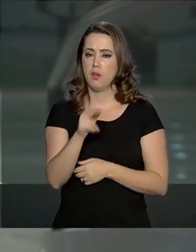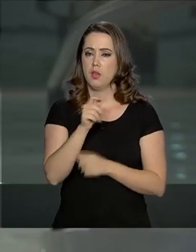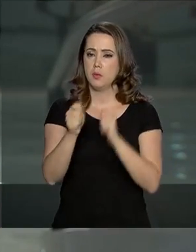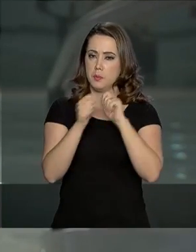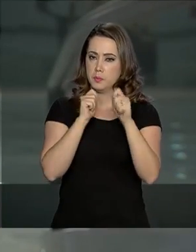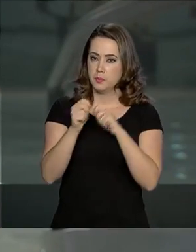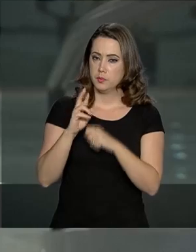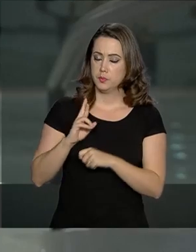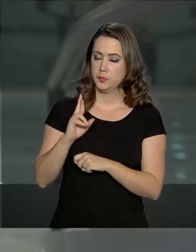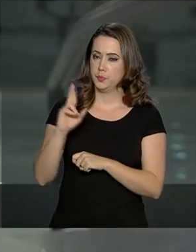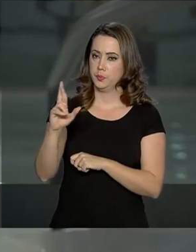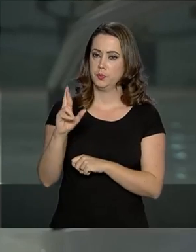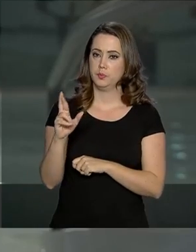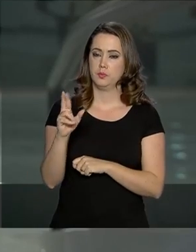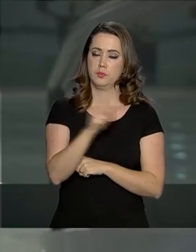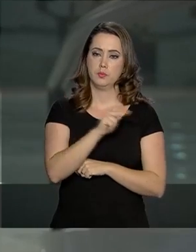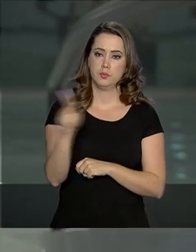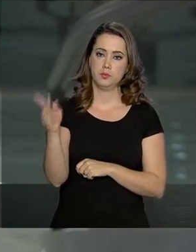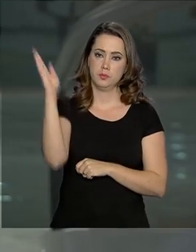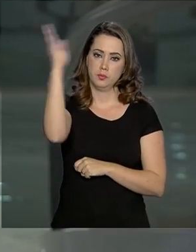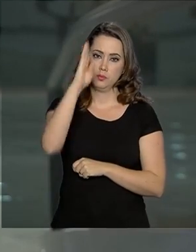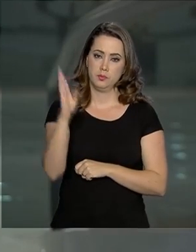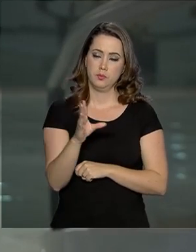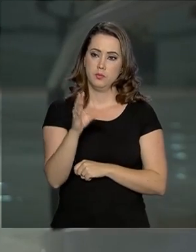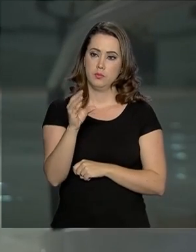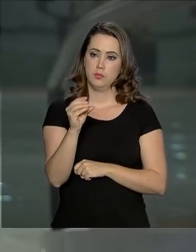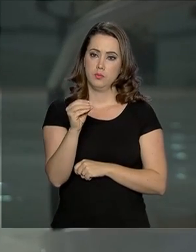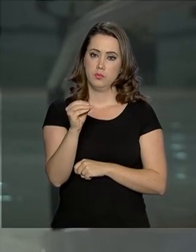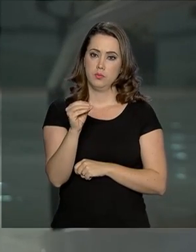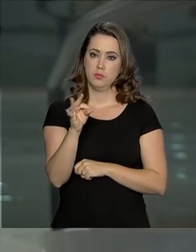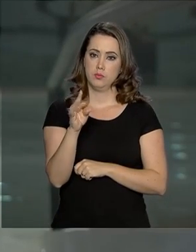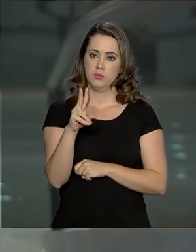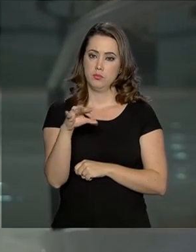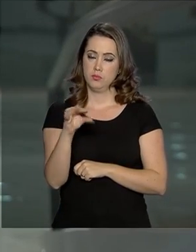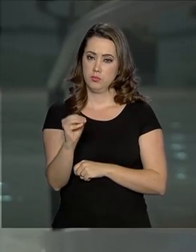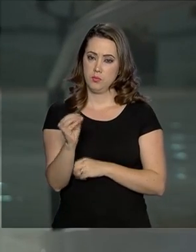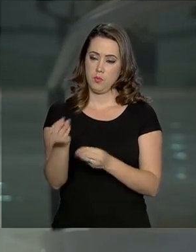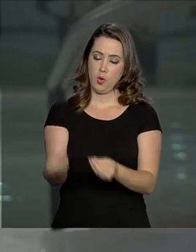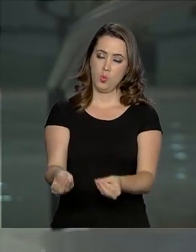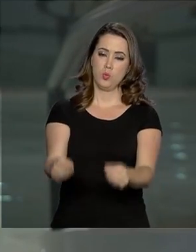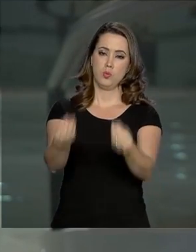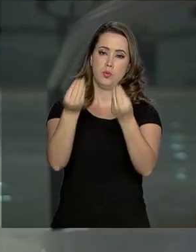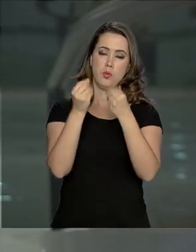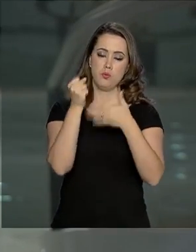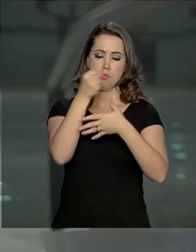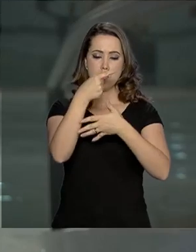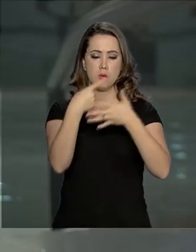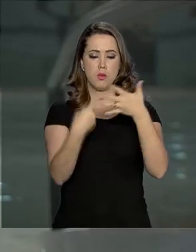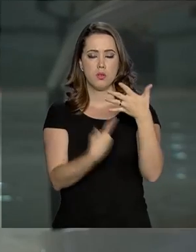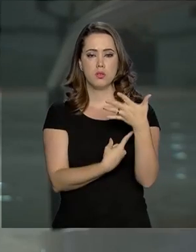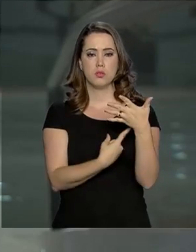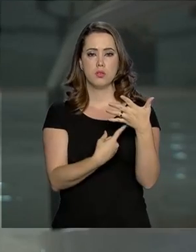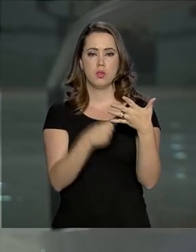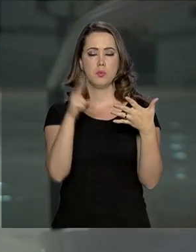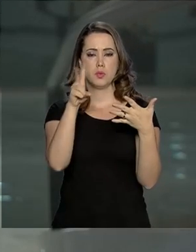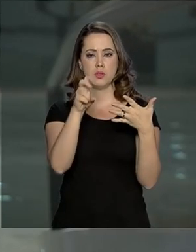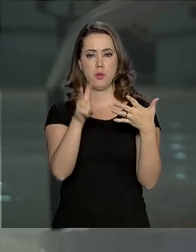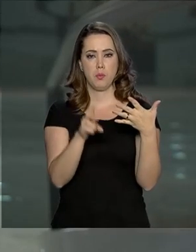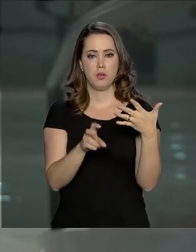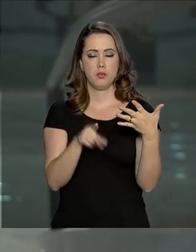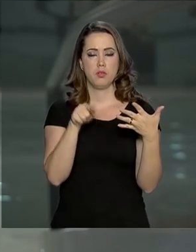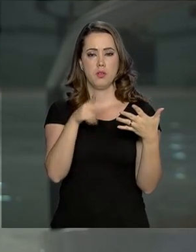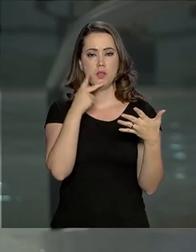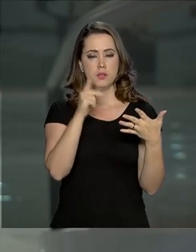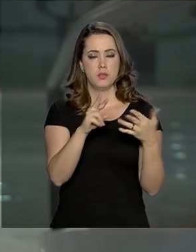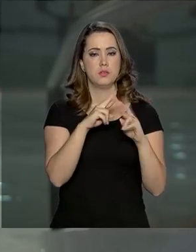imprensa do porta-voz da Presidência da República, Otávio do Rego Barros, ele trouxe alguns dos temas que foram tratados na reunião